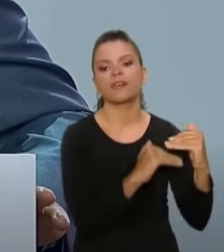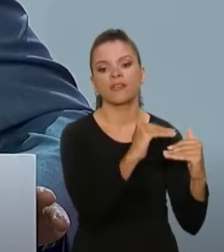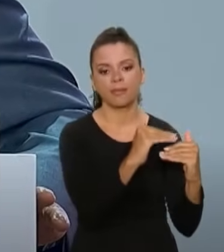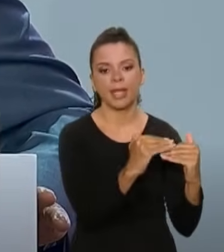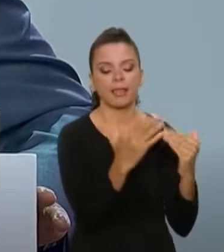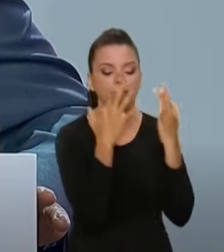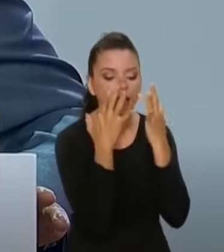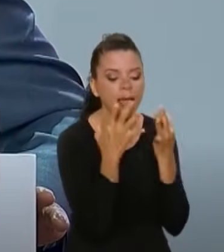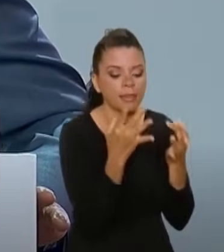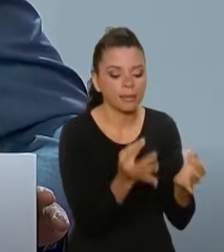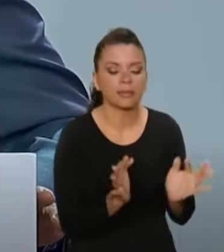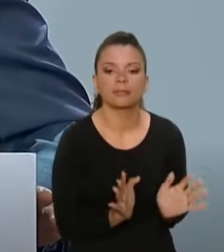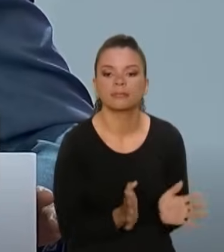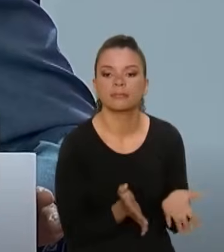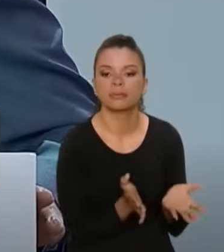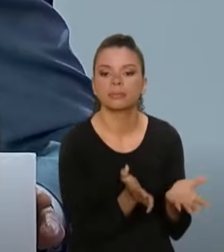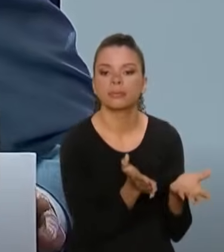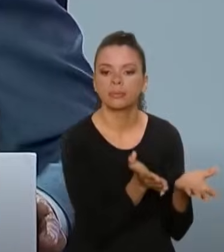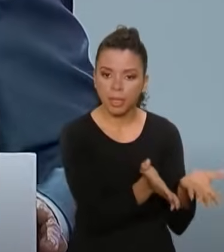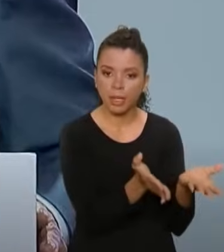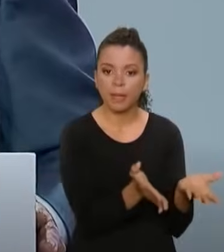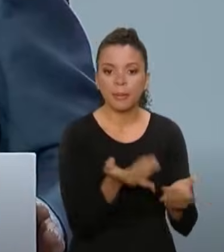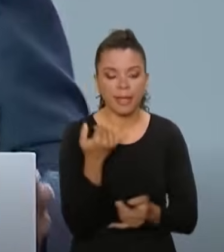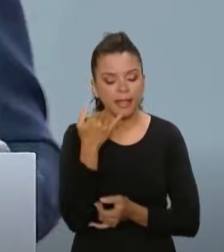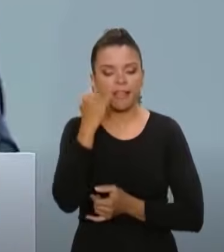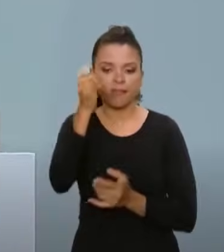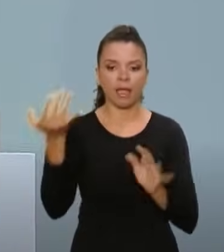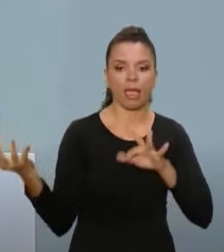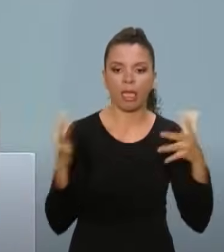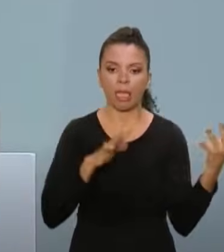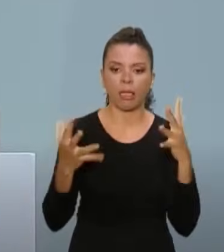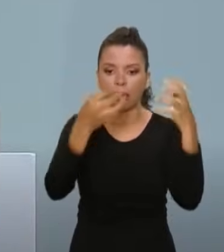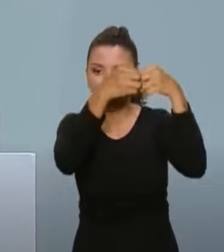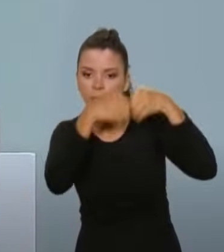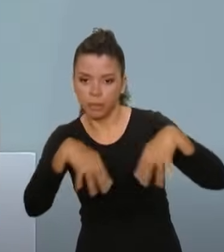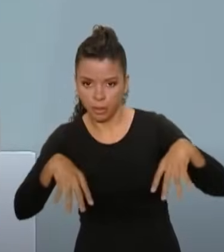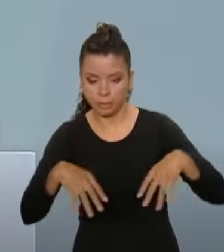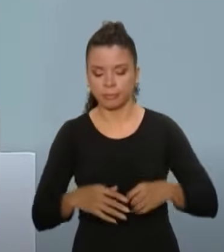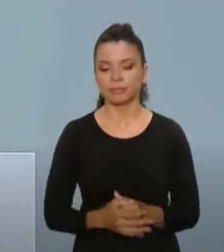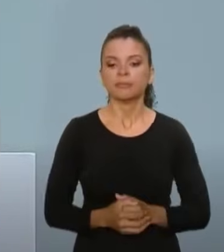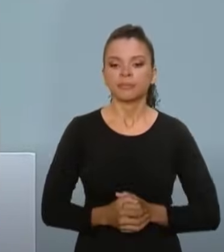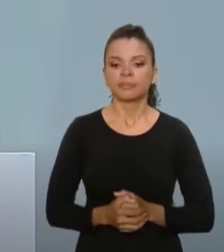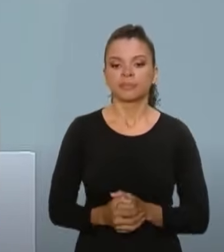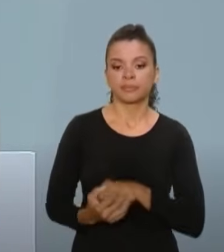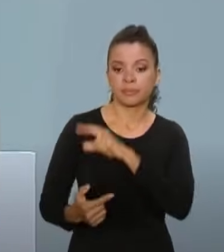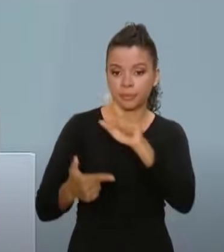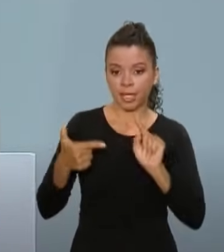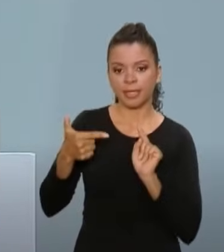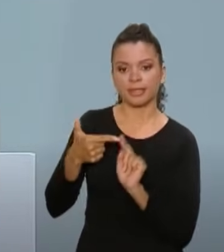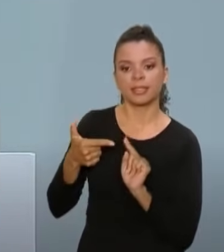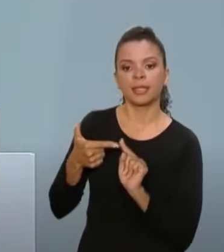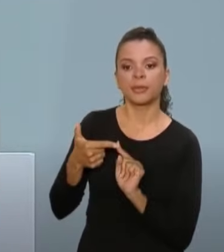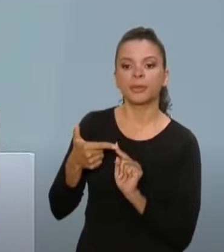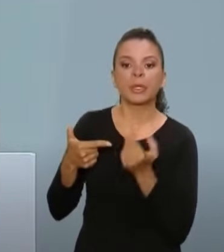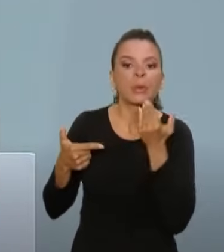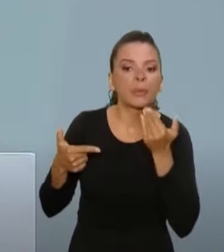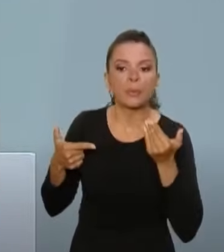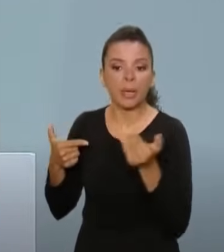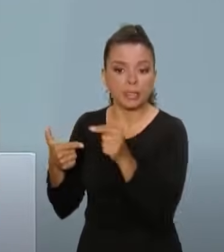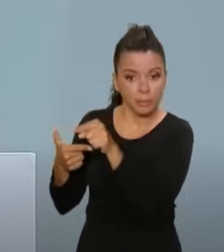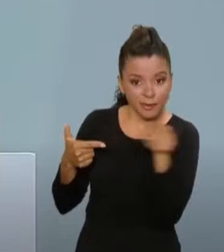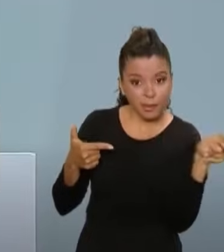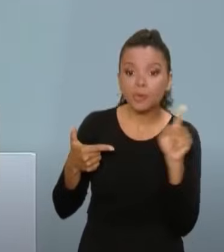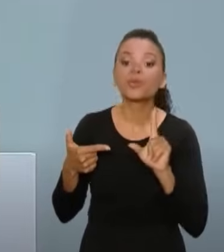adaptação aos efeitos da mudança do clima. Na segunda parte, conclamo os líderes mundiais